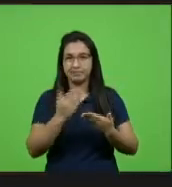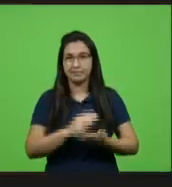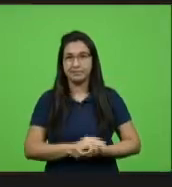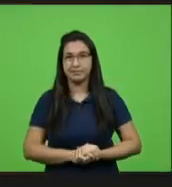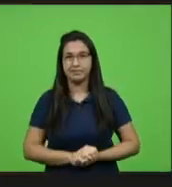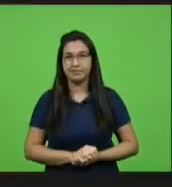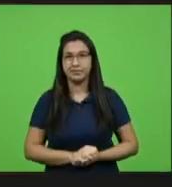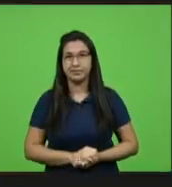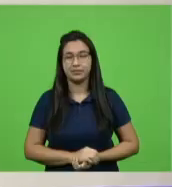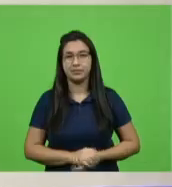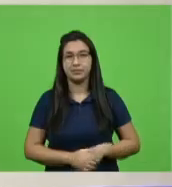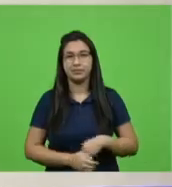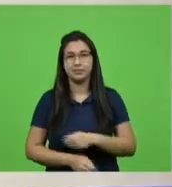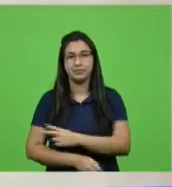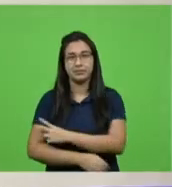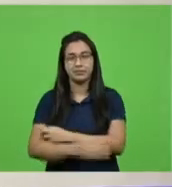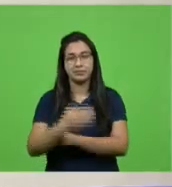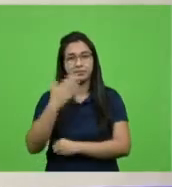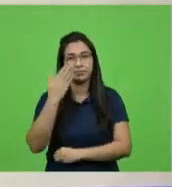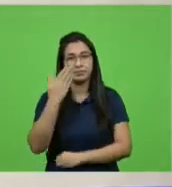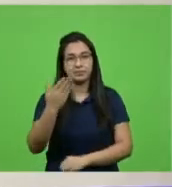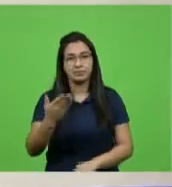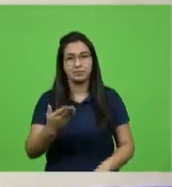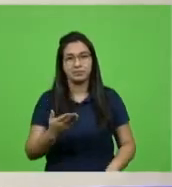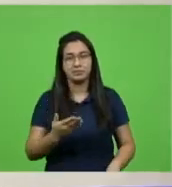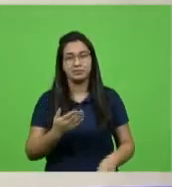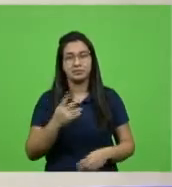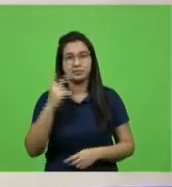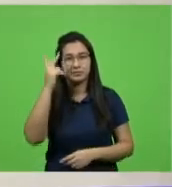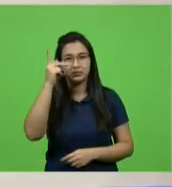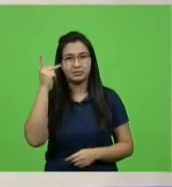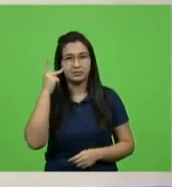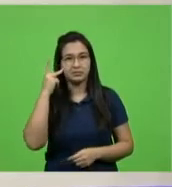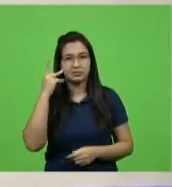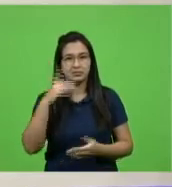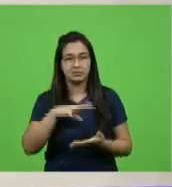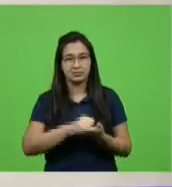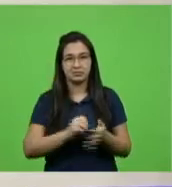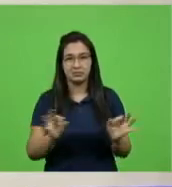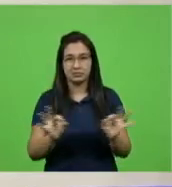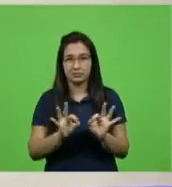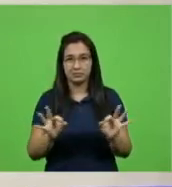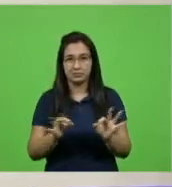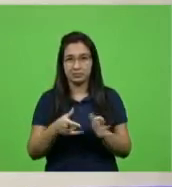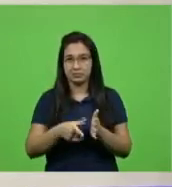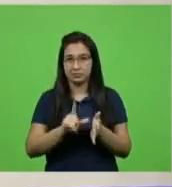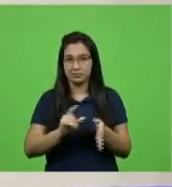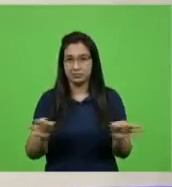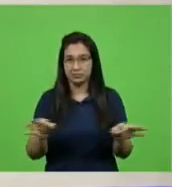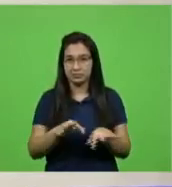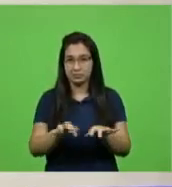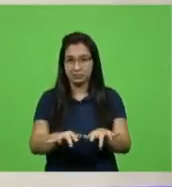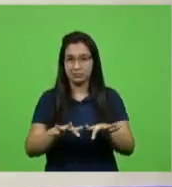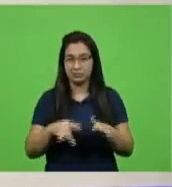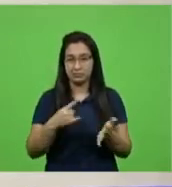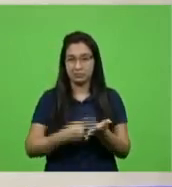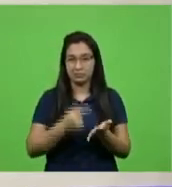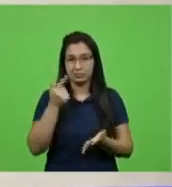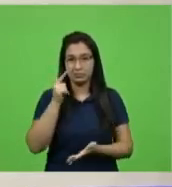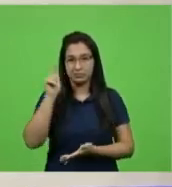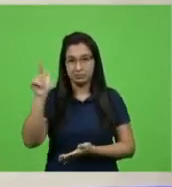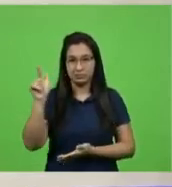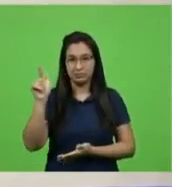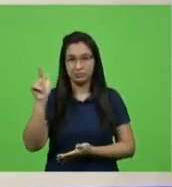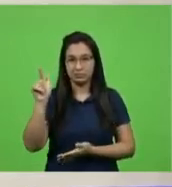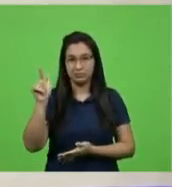obrigado deputada Paulinha não havendo novos inscritos esta presidência antes de encerrar a sessão convoca outra